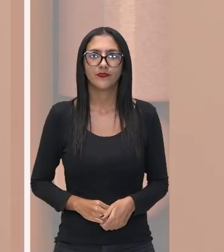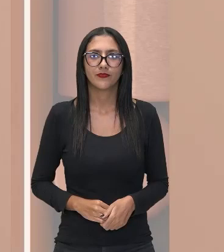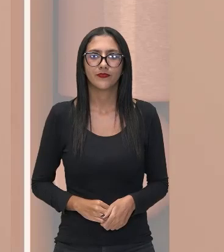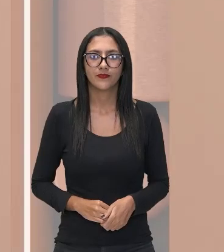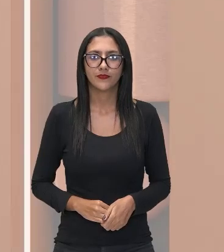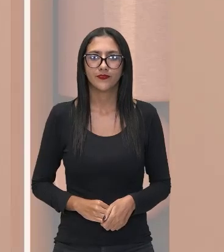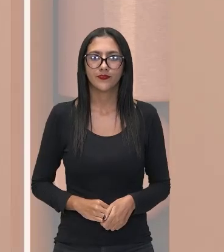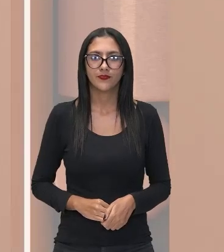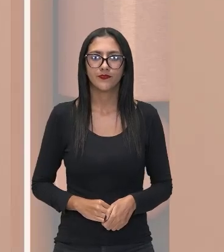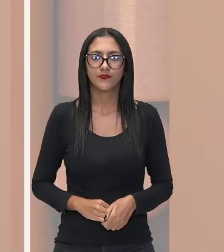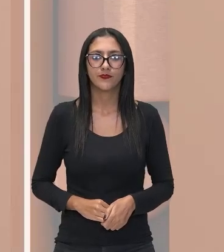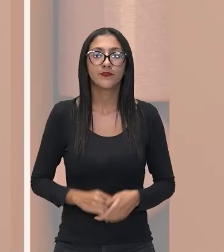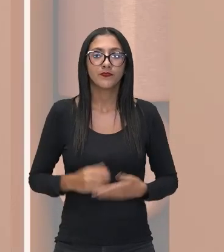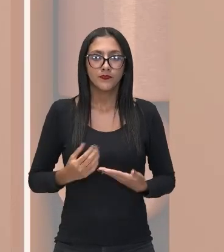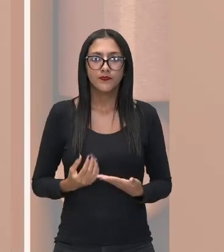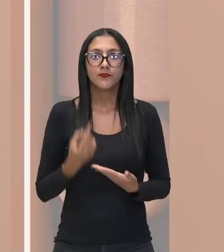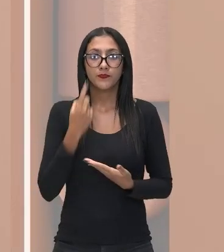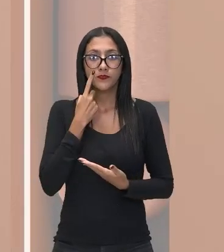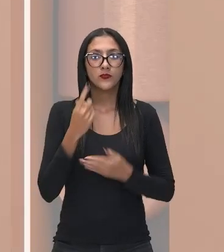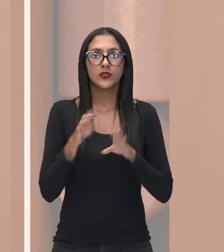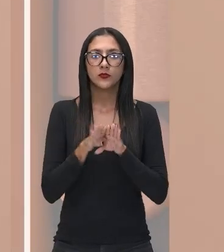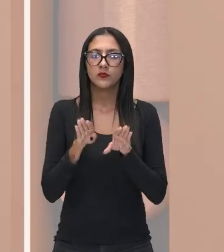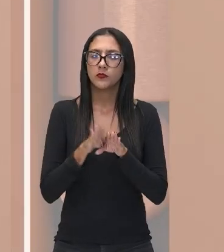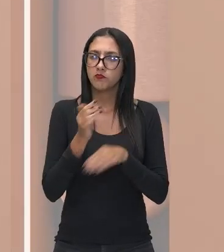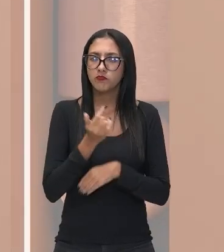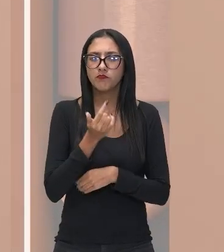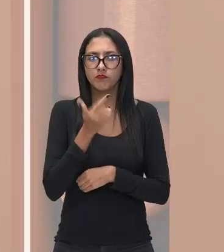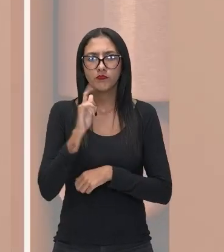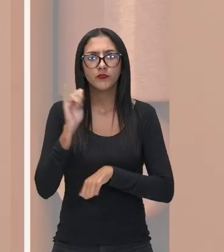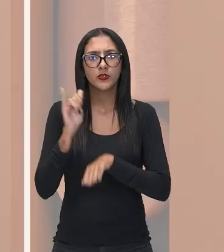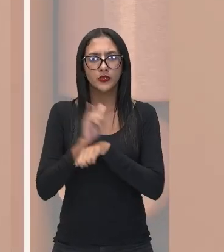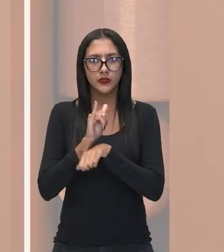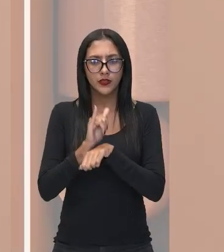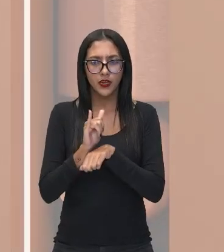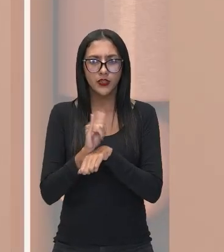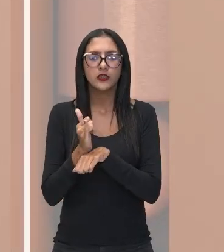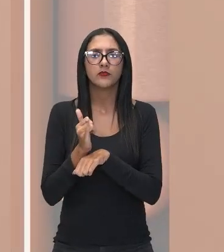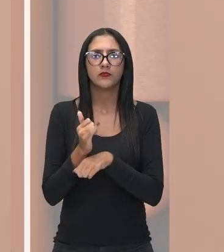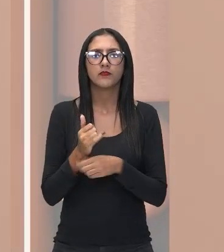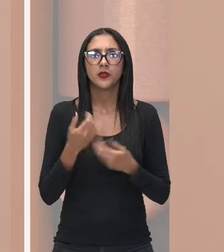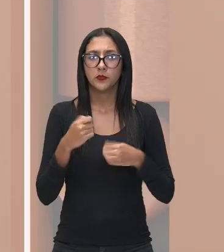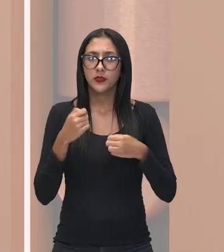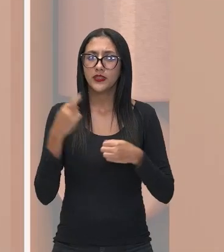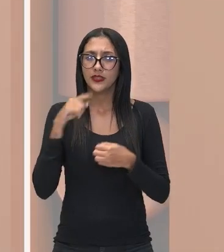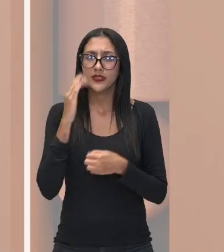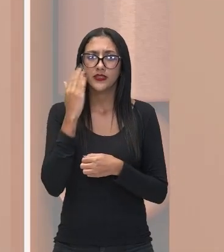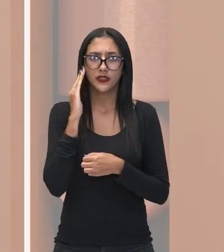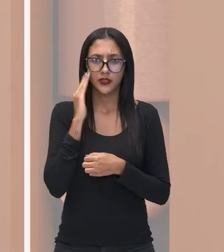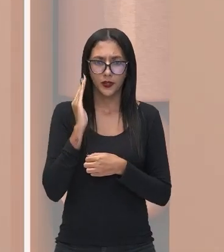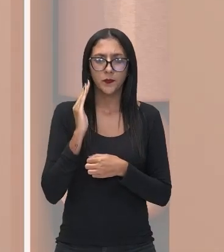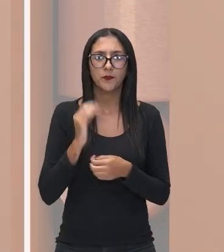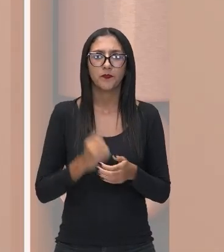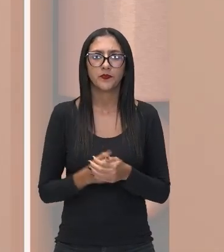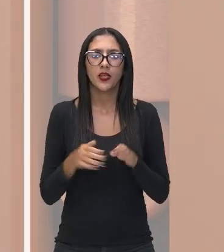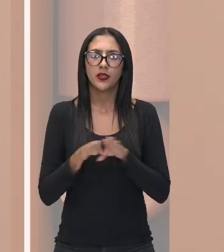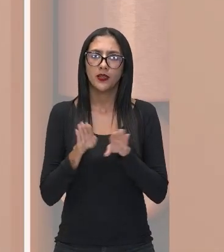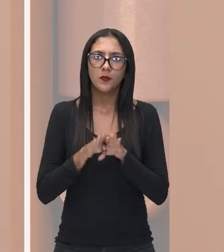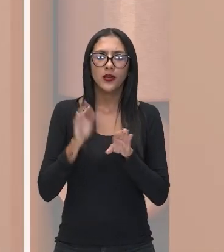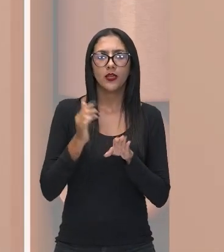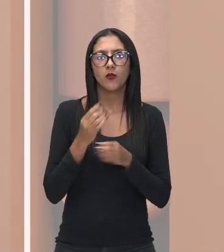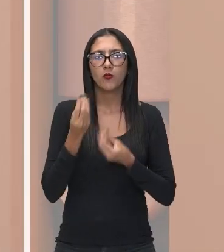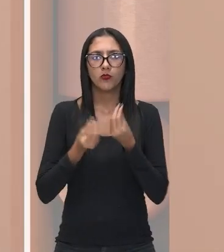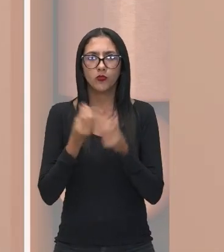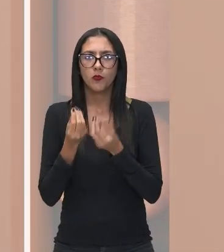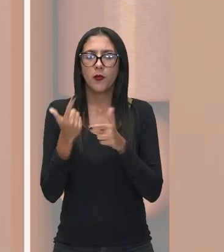Bem, então nós temos também uma outra forma de poluição, né, que tem se agravado aí, né, afetando aí